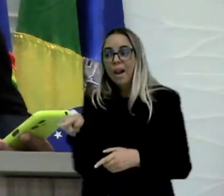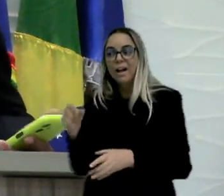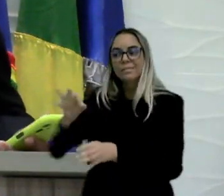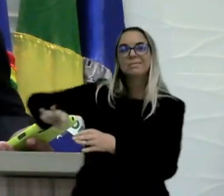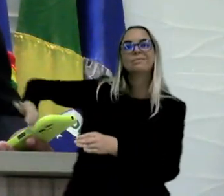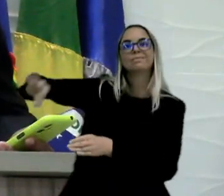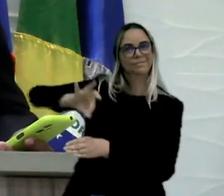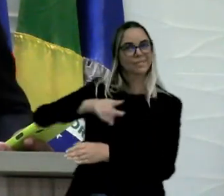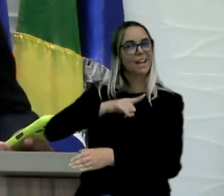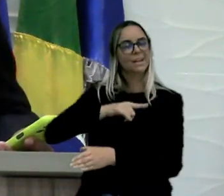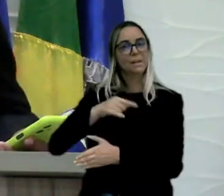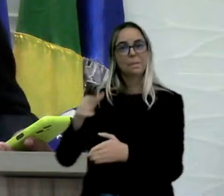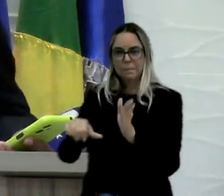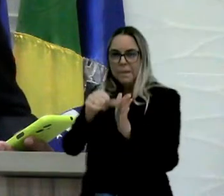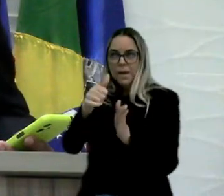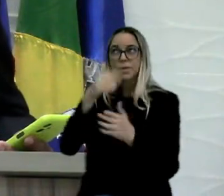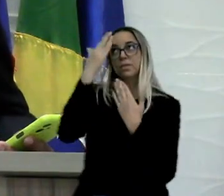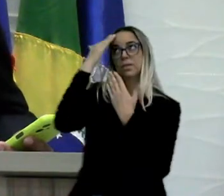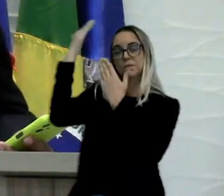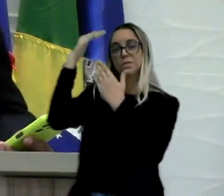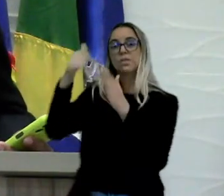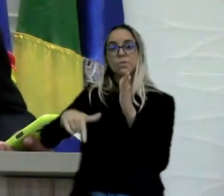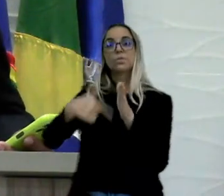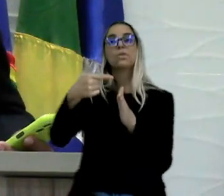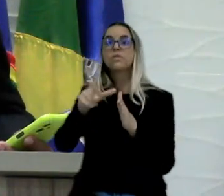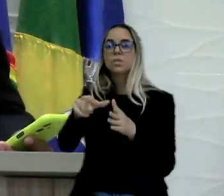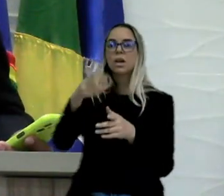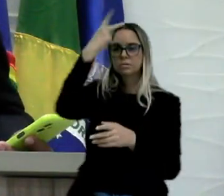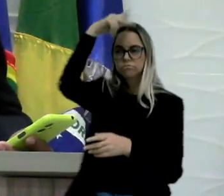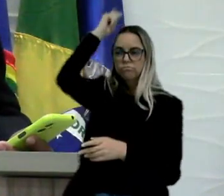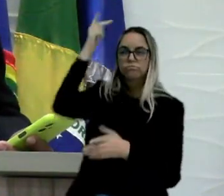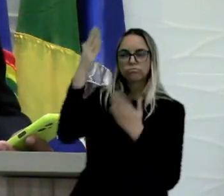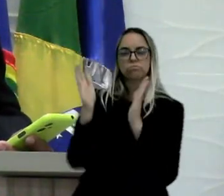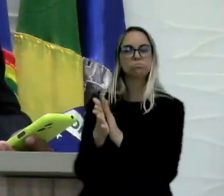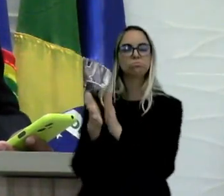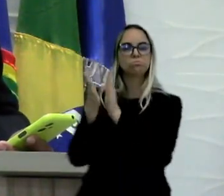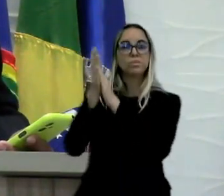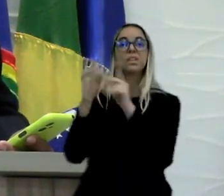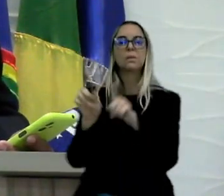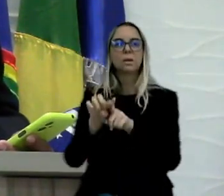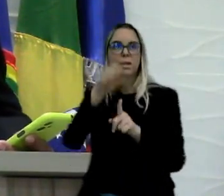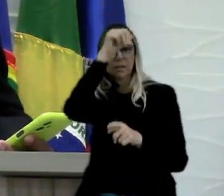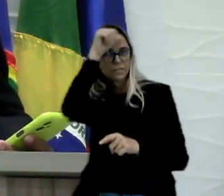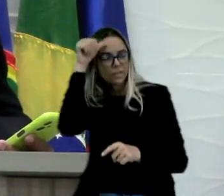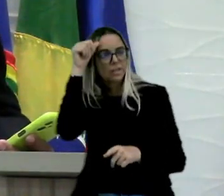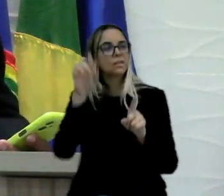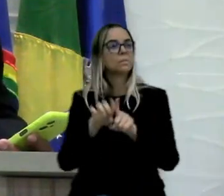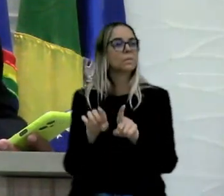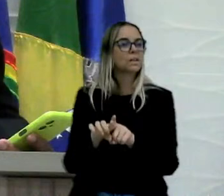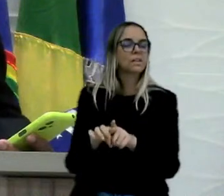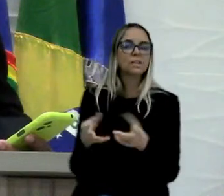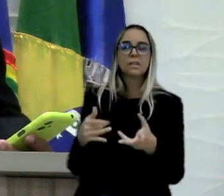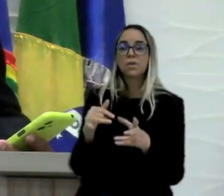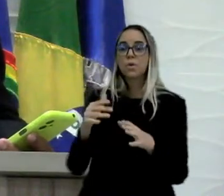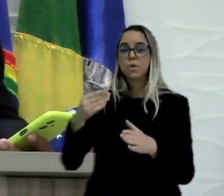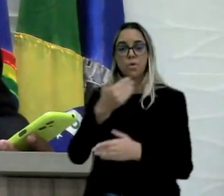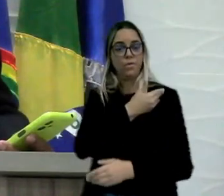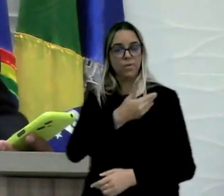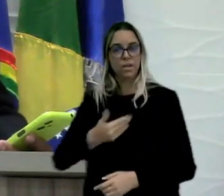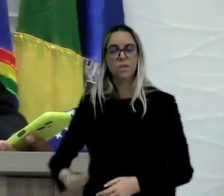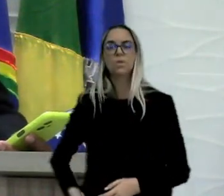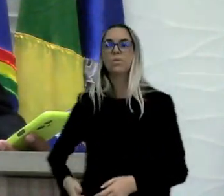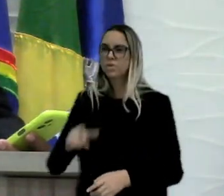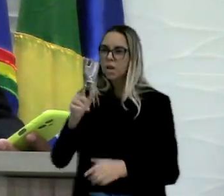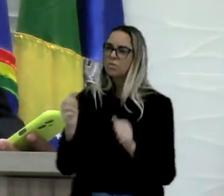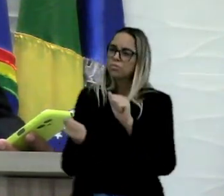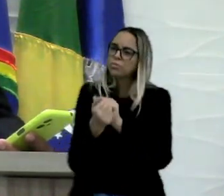primeiramente graças a Deus E graças a você que correu atrás disso graças ao prefeito da cidade o governador e os Deputado e você que táa na